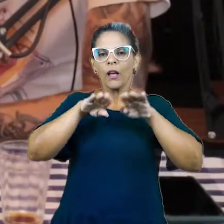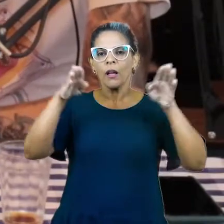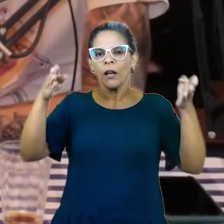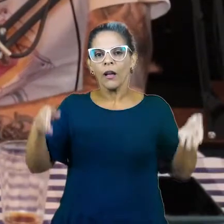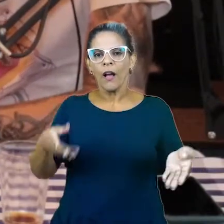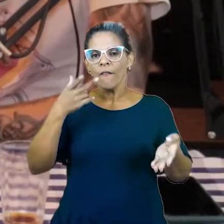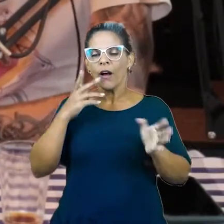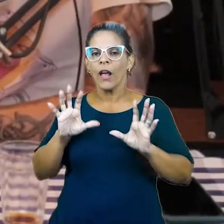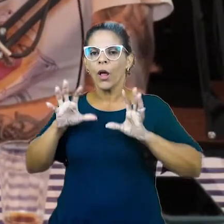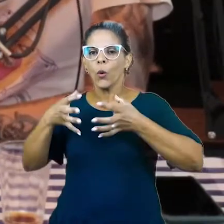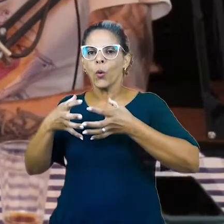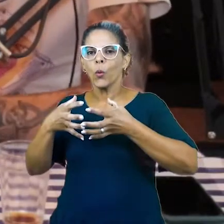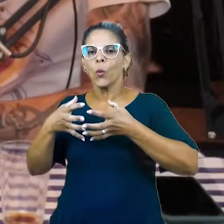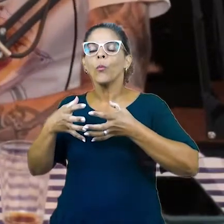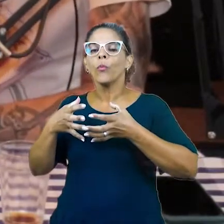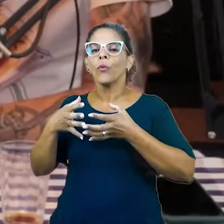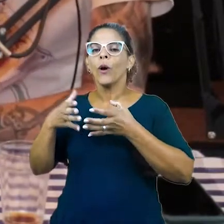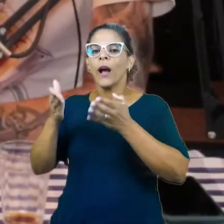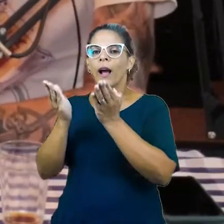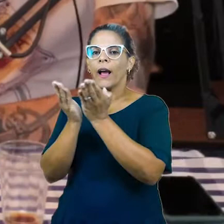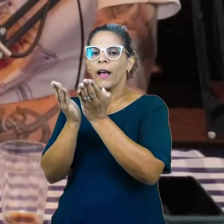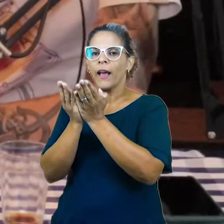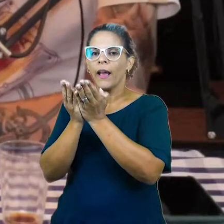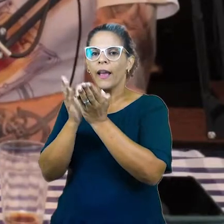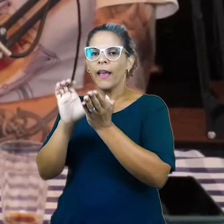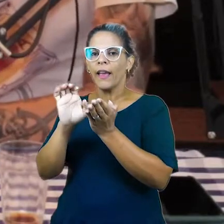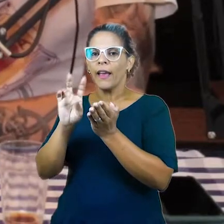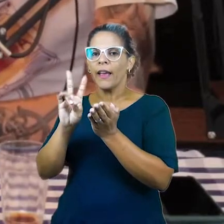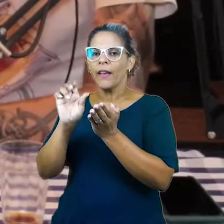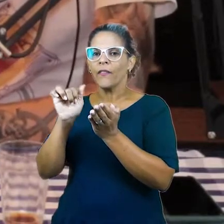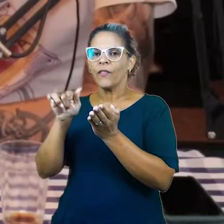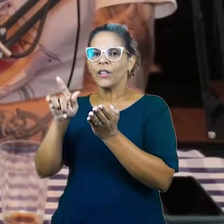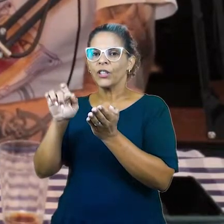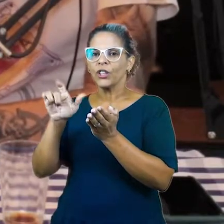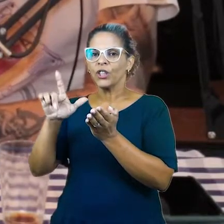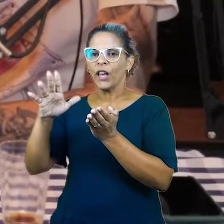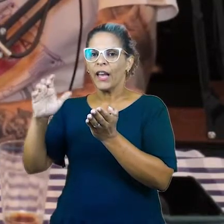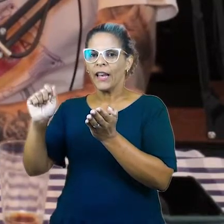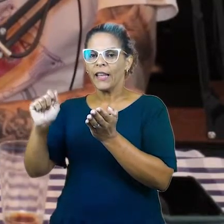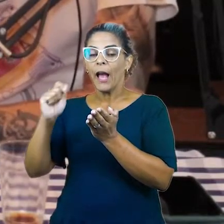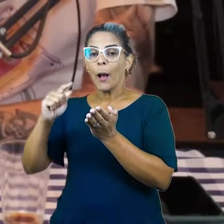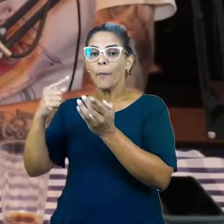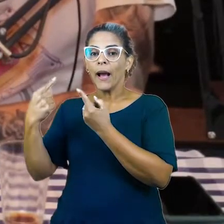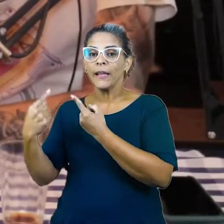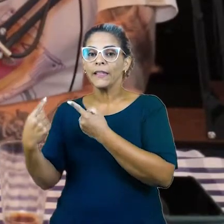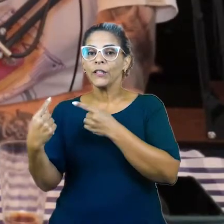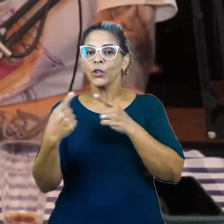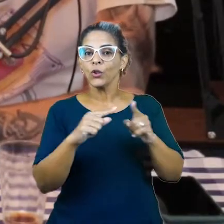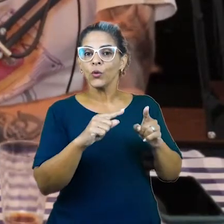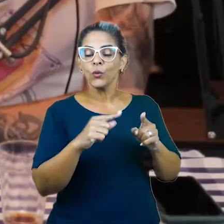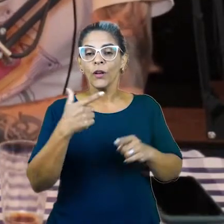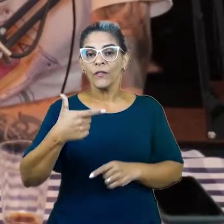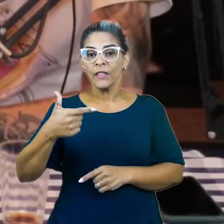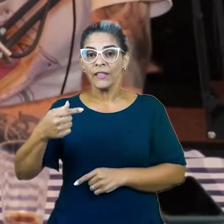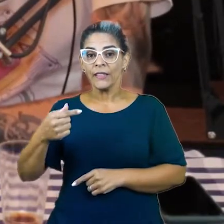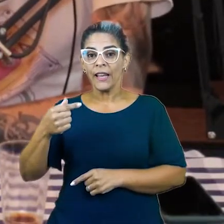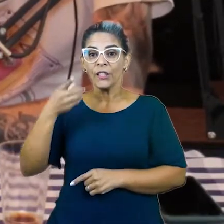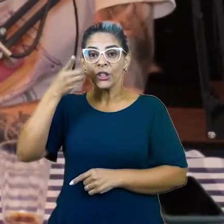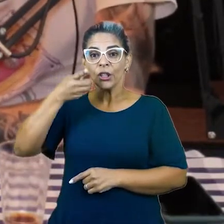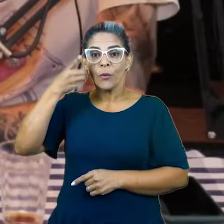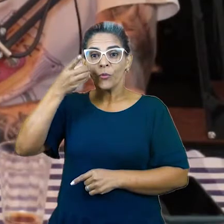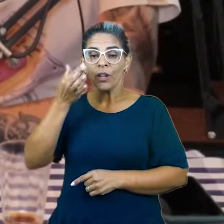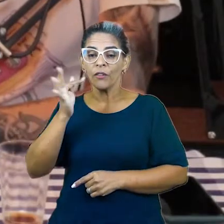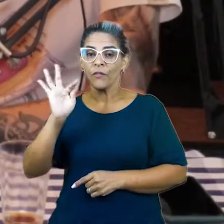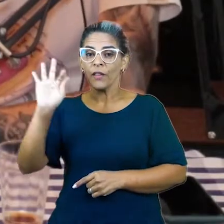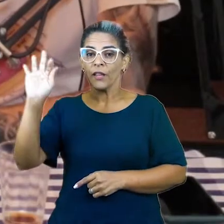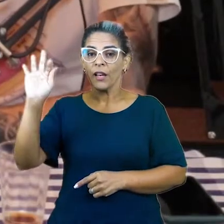auto se declara bancada evangélica. Mas quando eu tenho uma bancada evangélica que junta ali 27 deputados federais que,